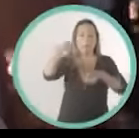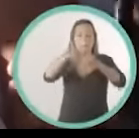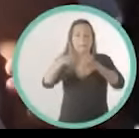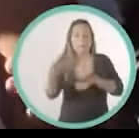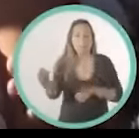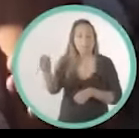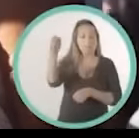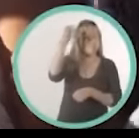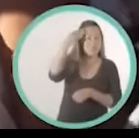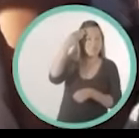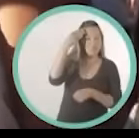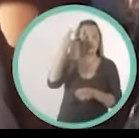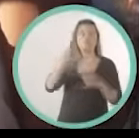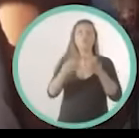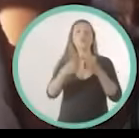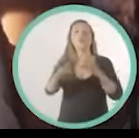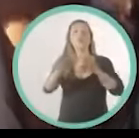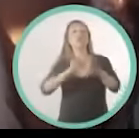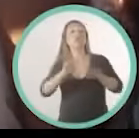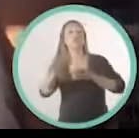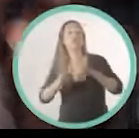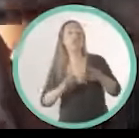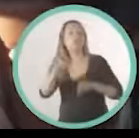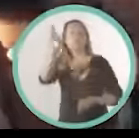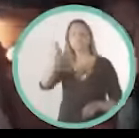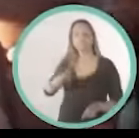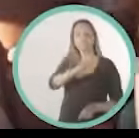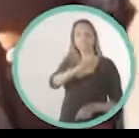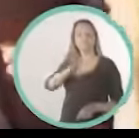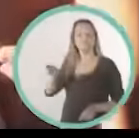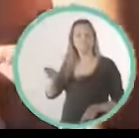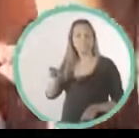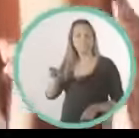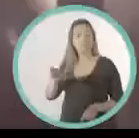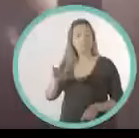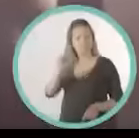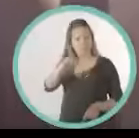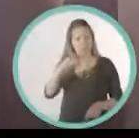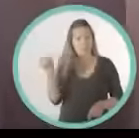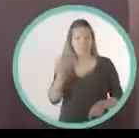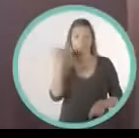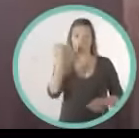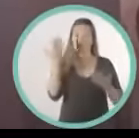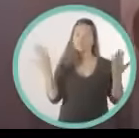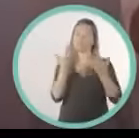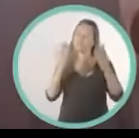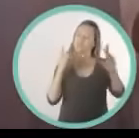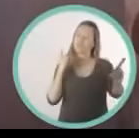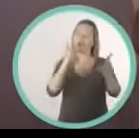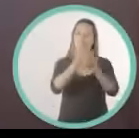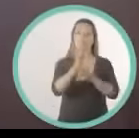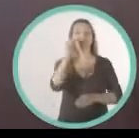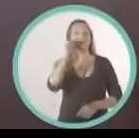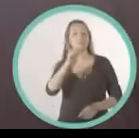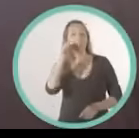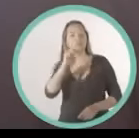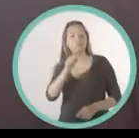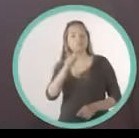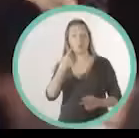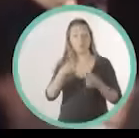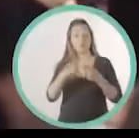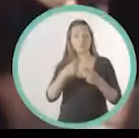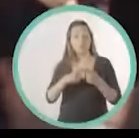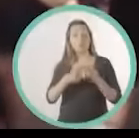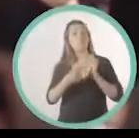sua escolha, em função da sua identidade, em função da sua religião. É muito importante para mim eu estar com ela aqui nesse